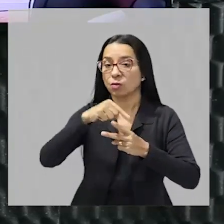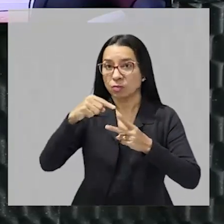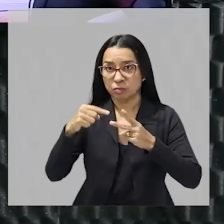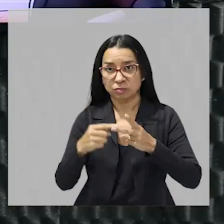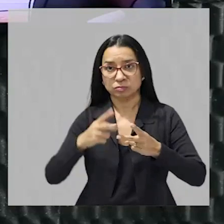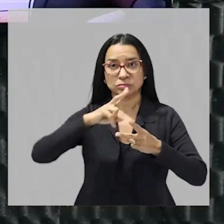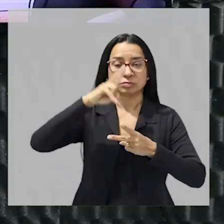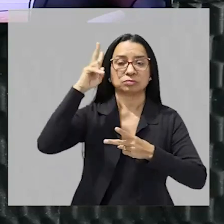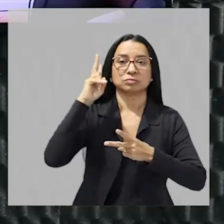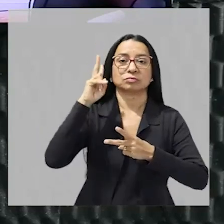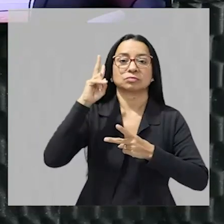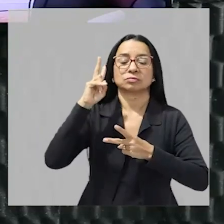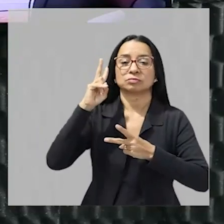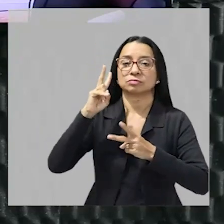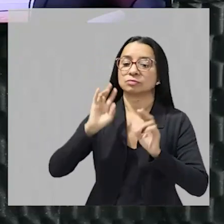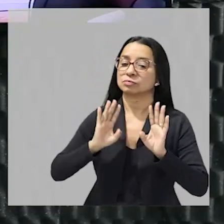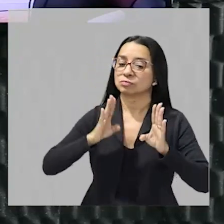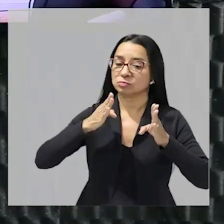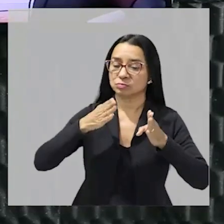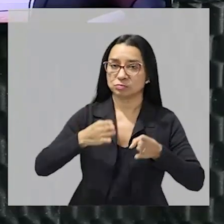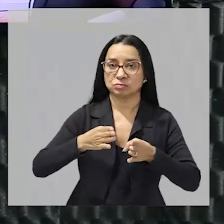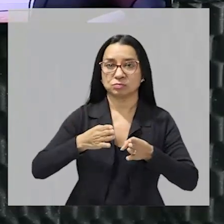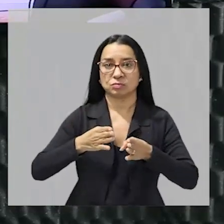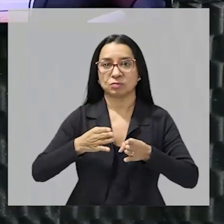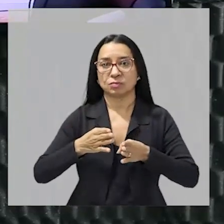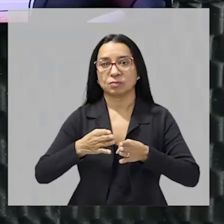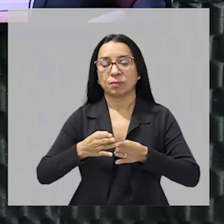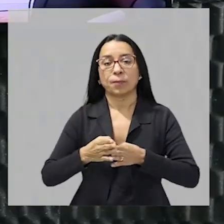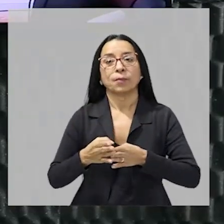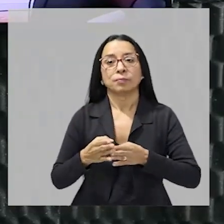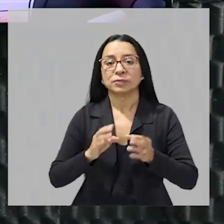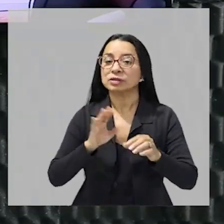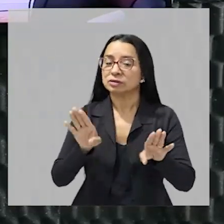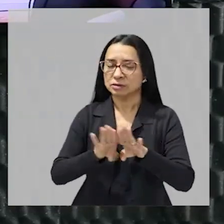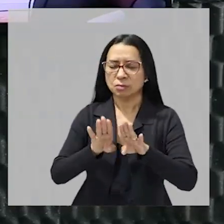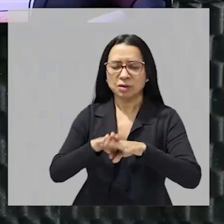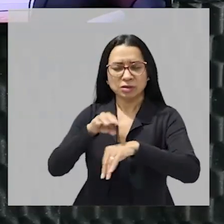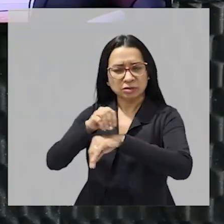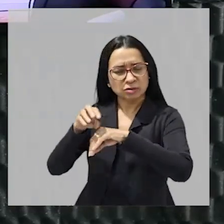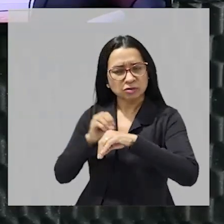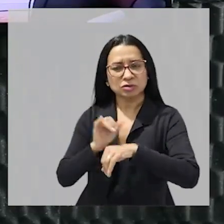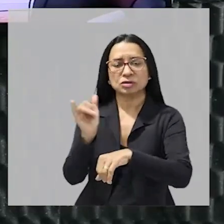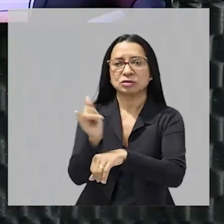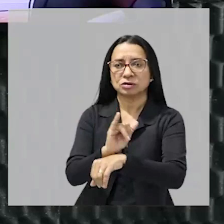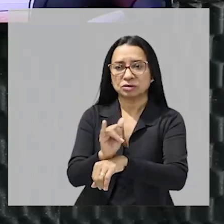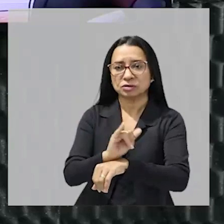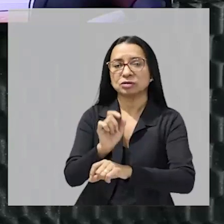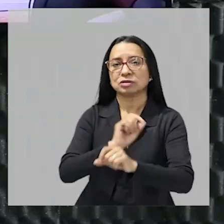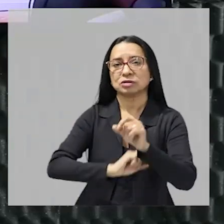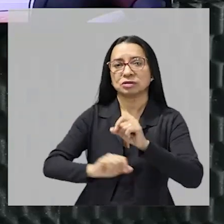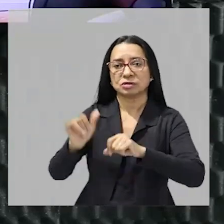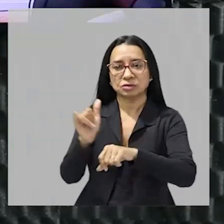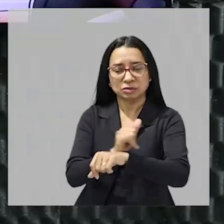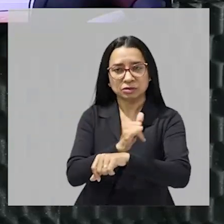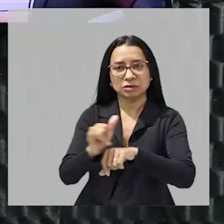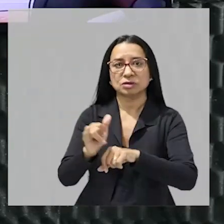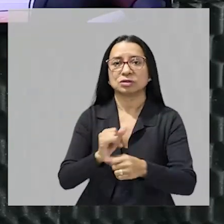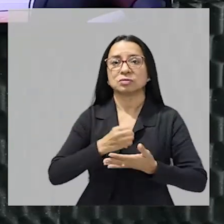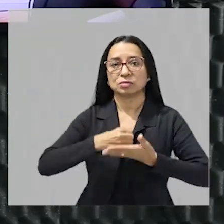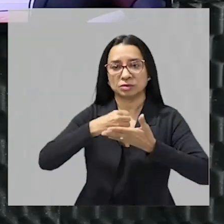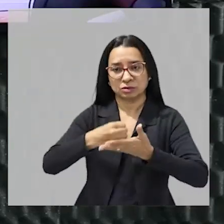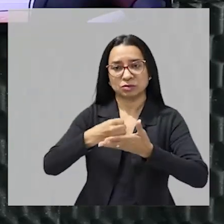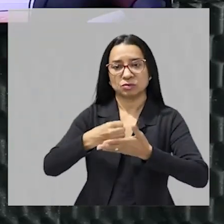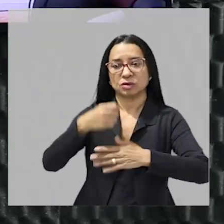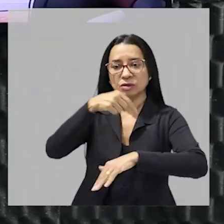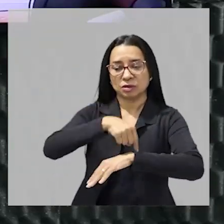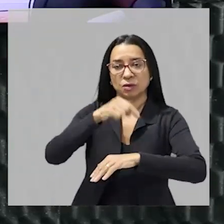E além, claro, de muita resolução de questões, passando muita dica para ti, muita estratégia para te ajudar na hora da prova, para que tu possa